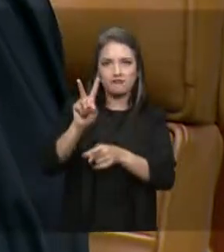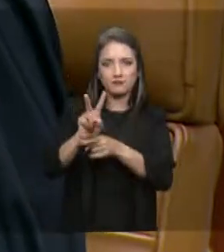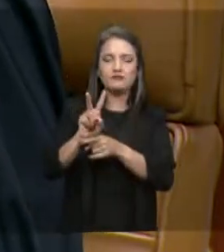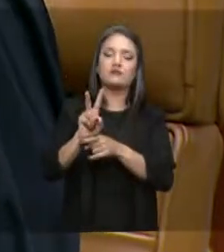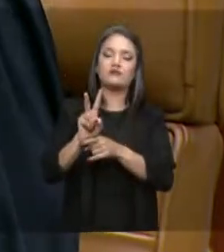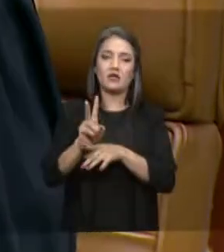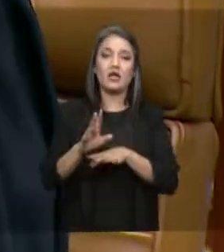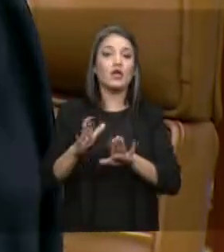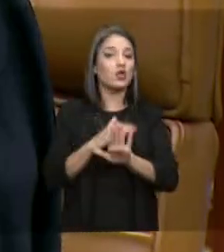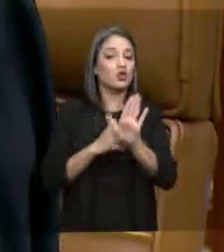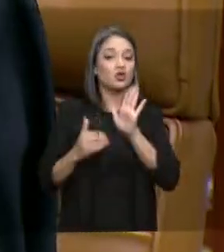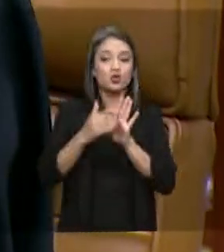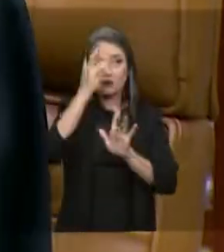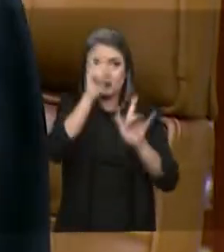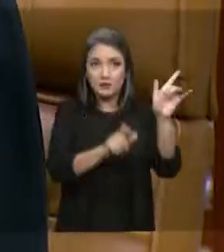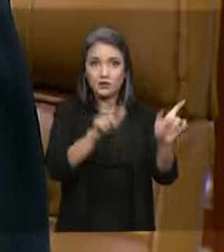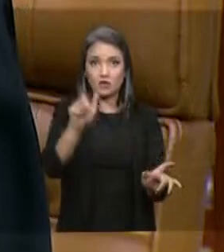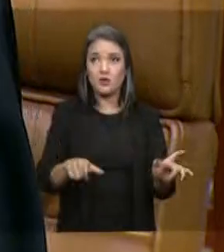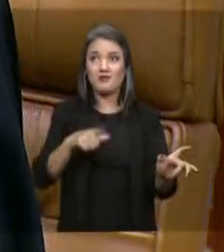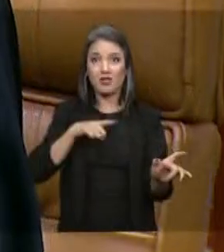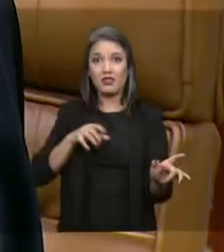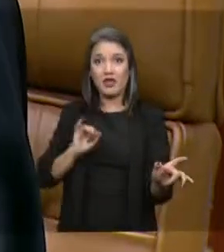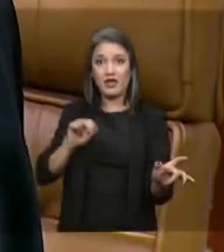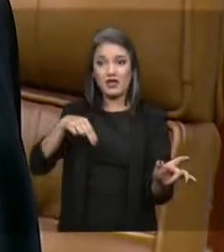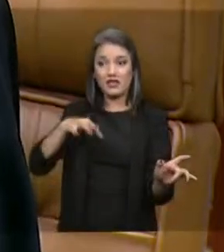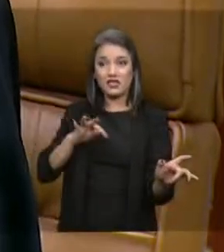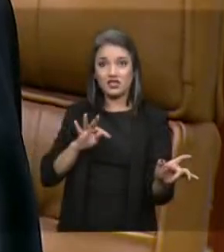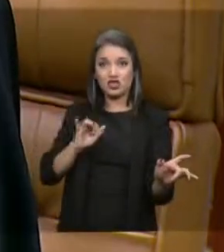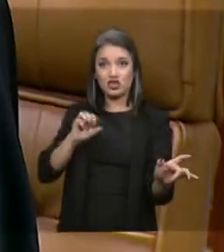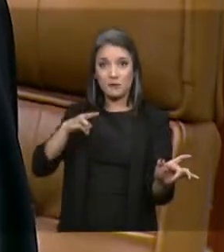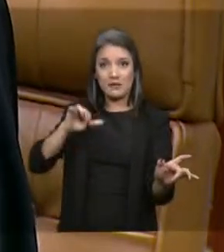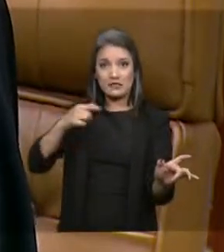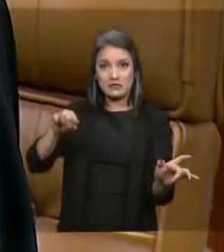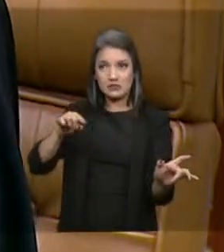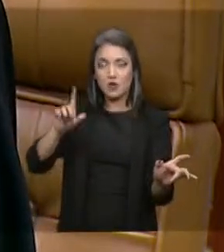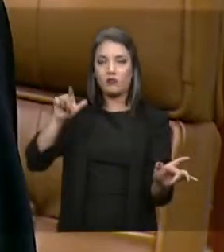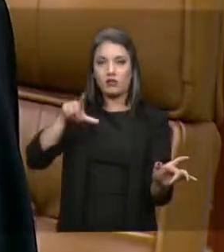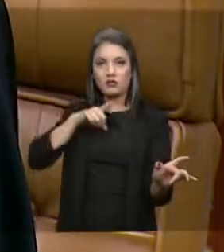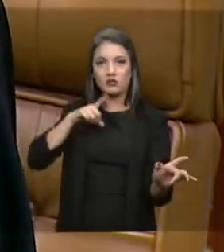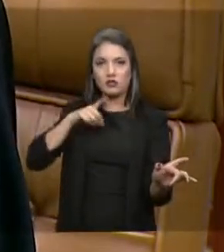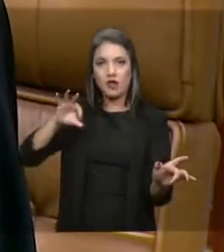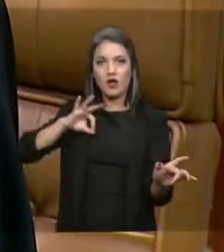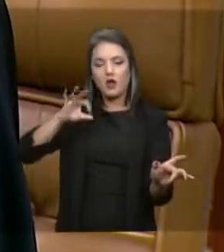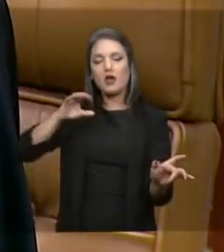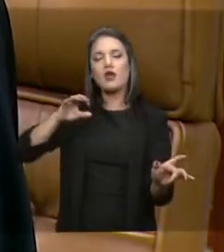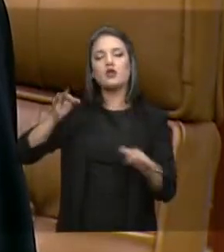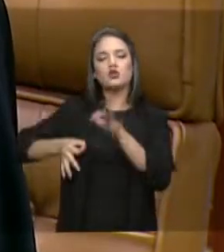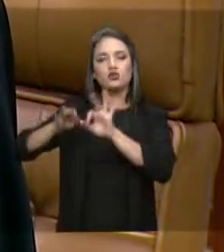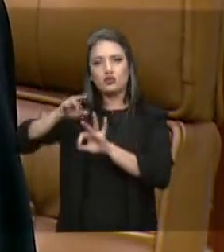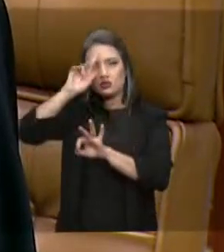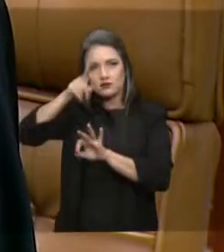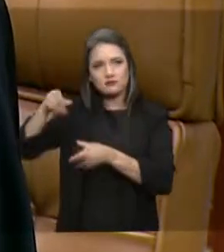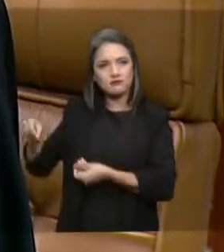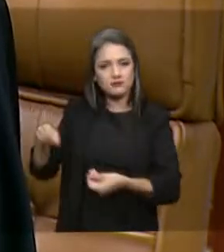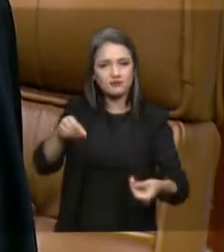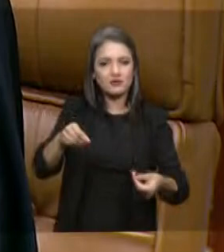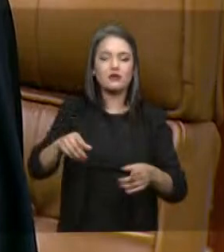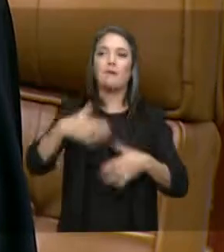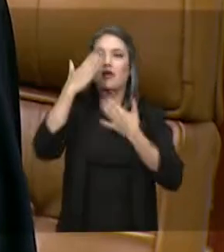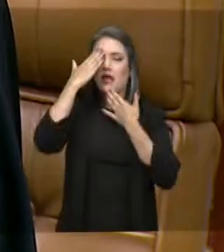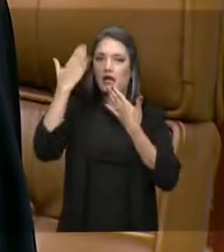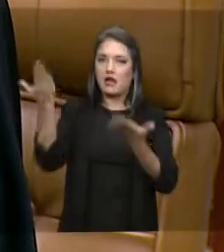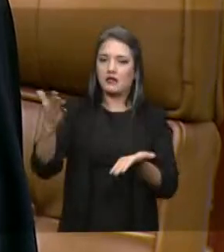é todos foram devidamente intimados e quero que agradecer a secretaria judiciária do Supremo Tribunal Federal